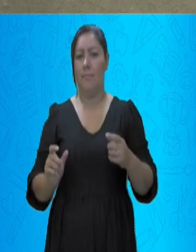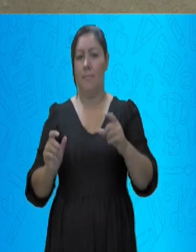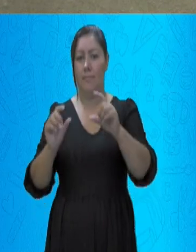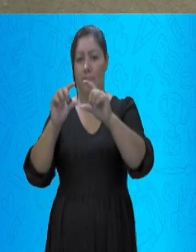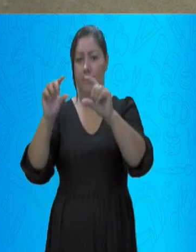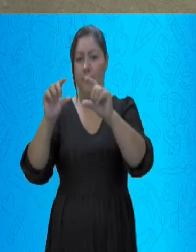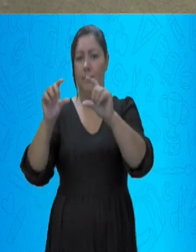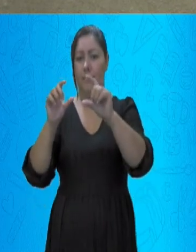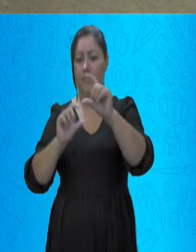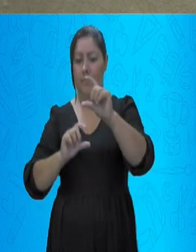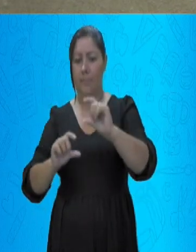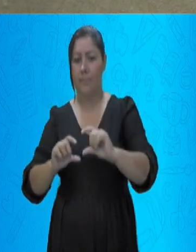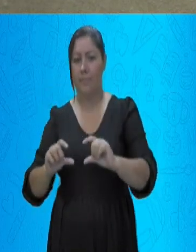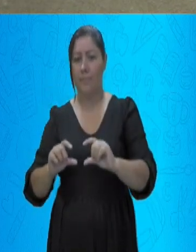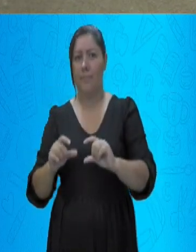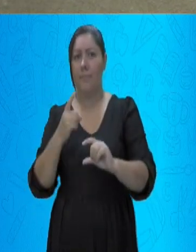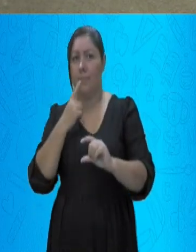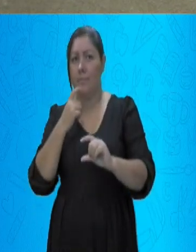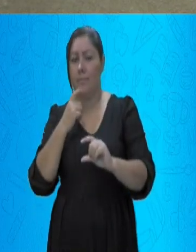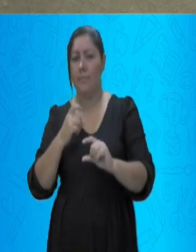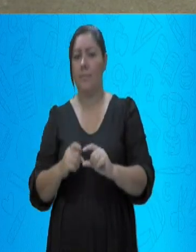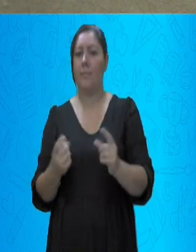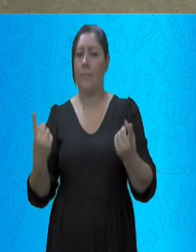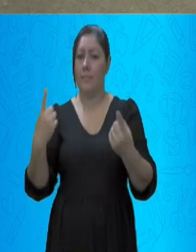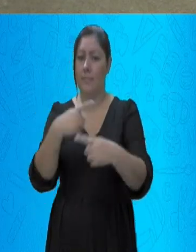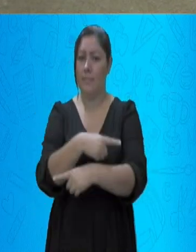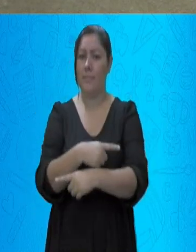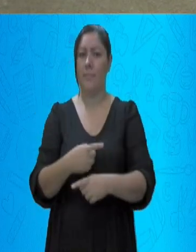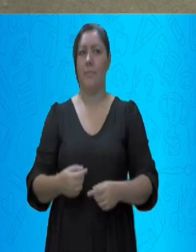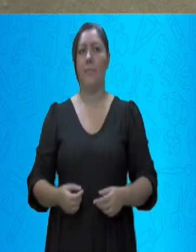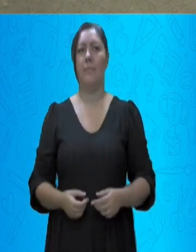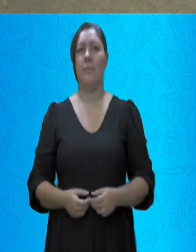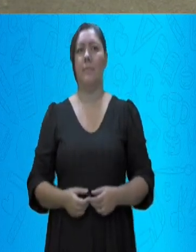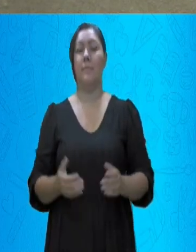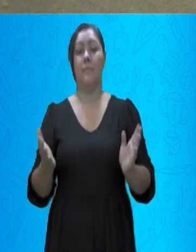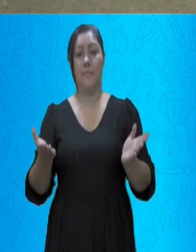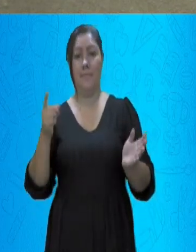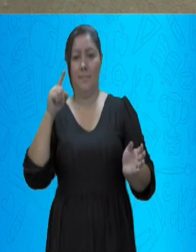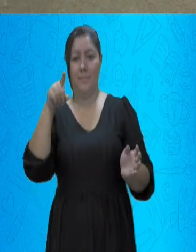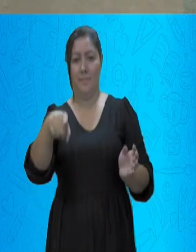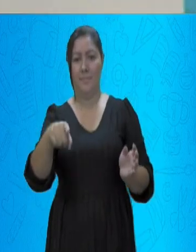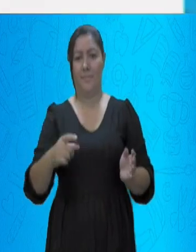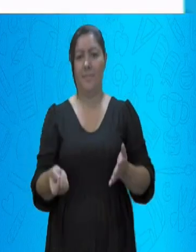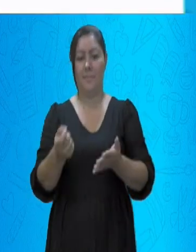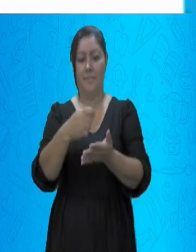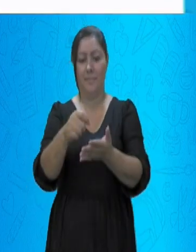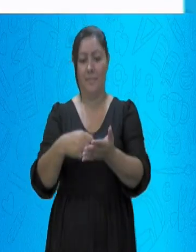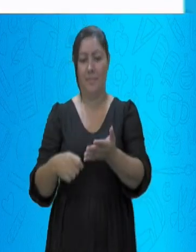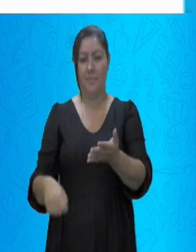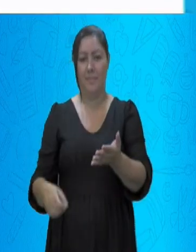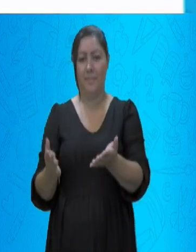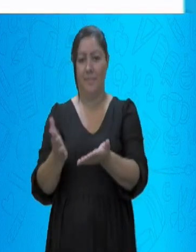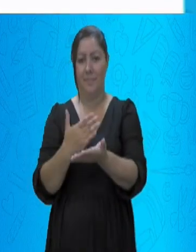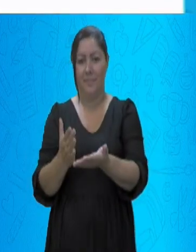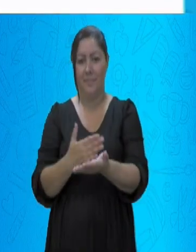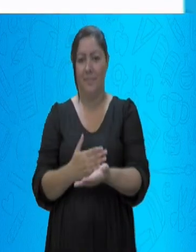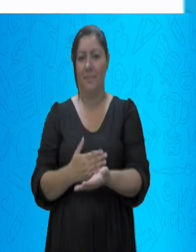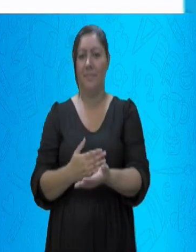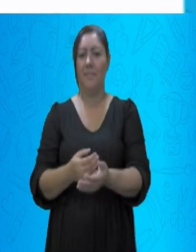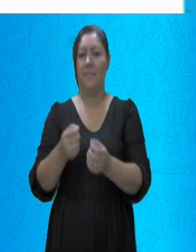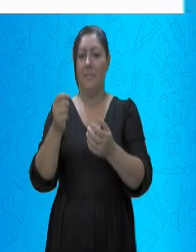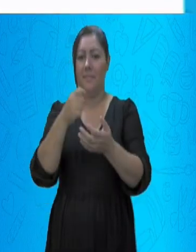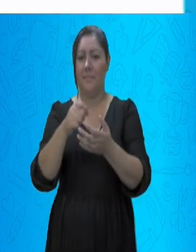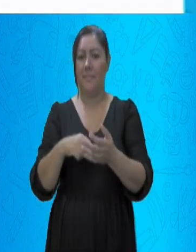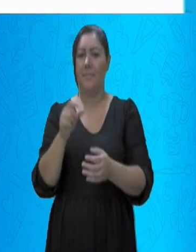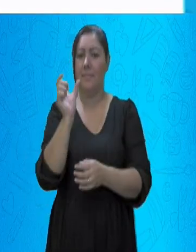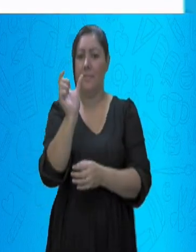são antônimas. Agora é com você. Em seu caderno, escreva os antônimos das palavras